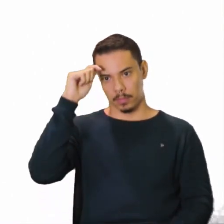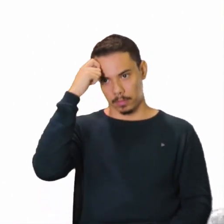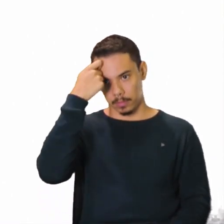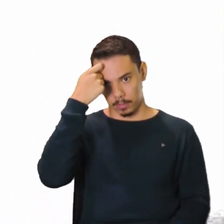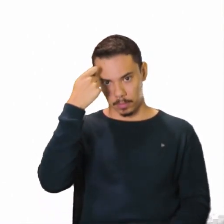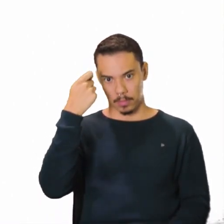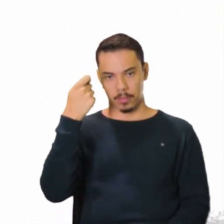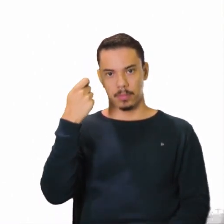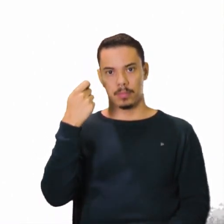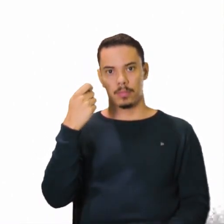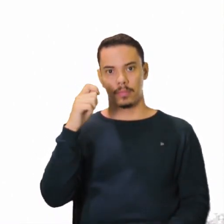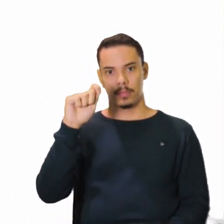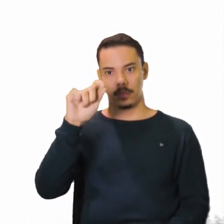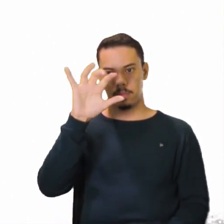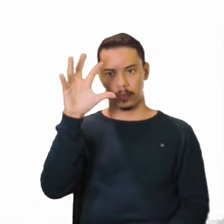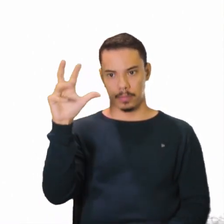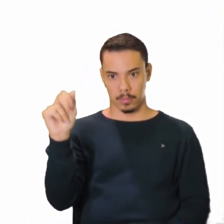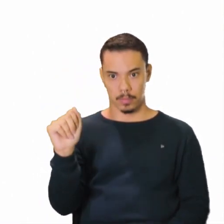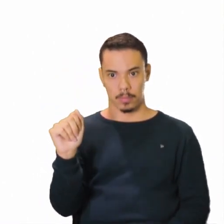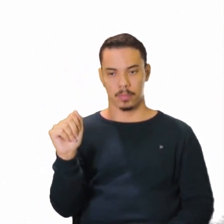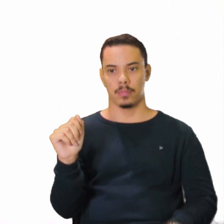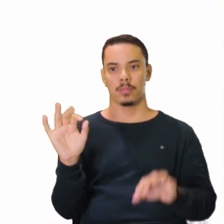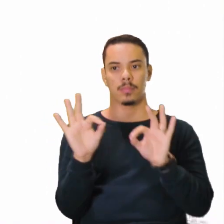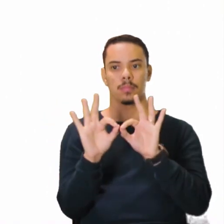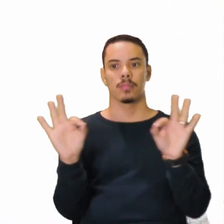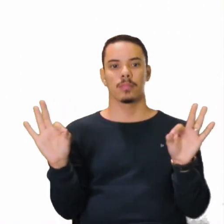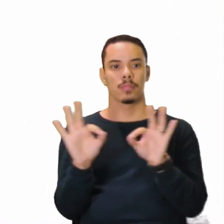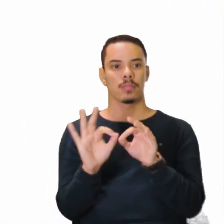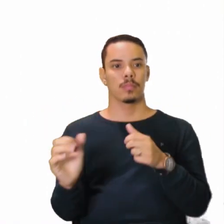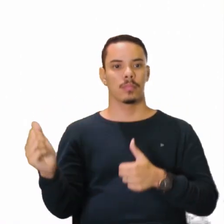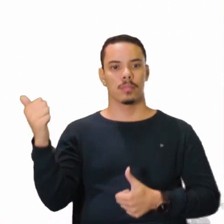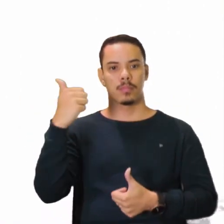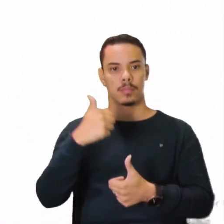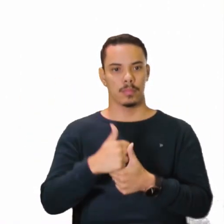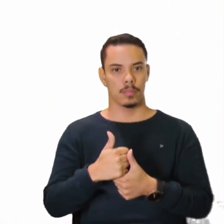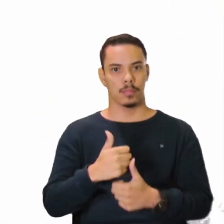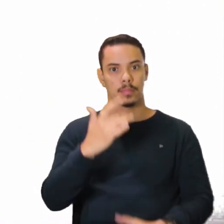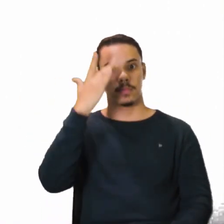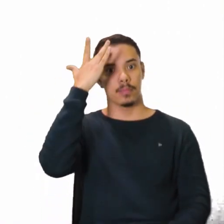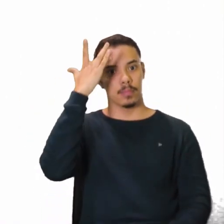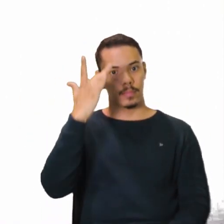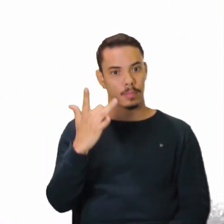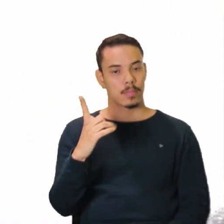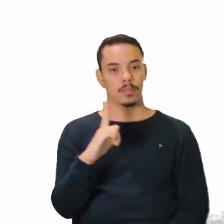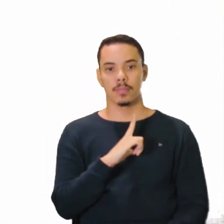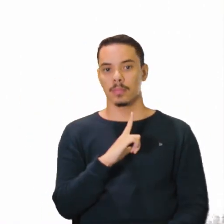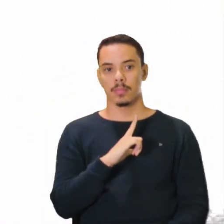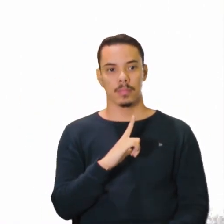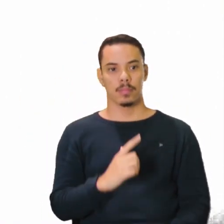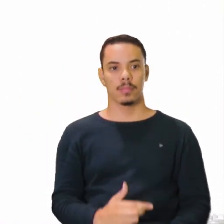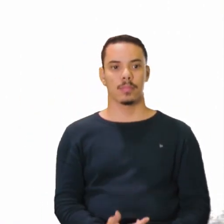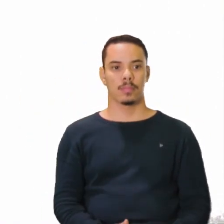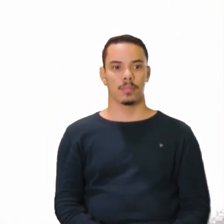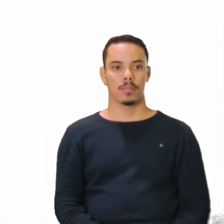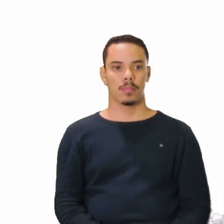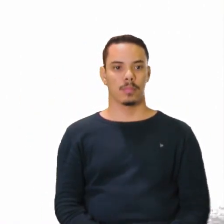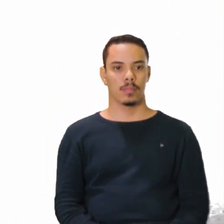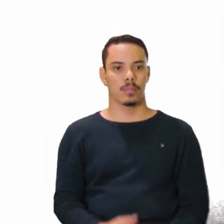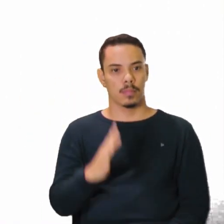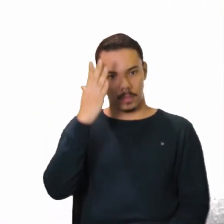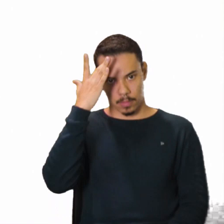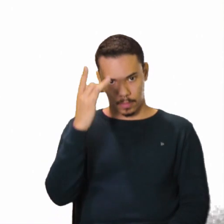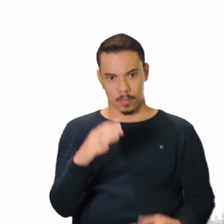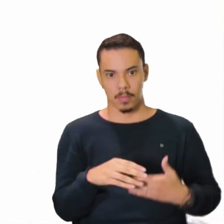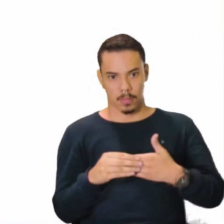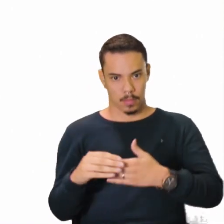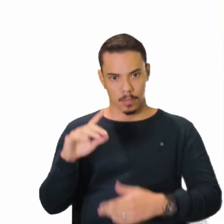da África. Caso o termo destacado fosse substituído por amanhã, teríamos... Letra A, amanhã